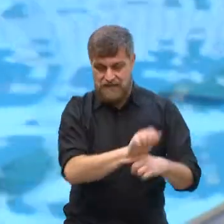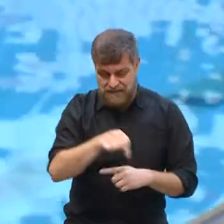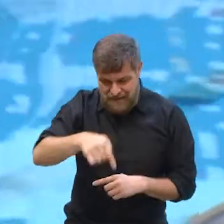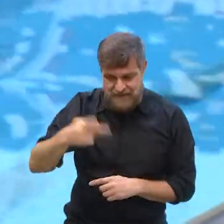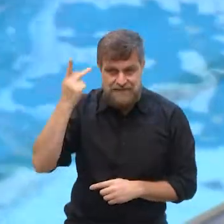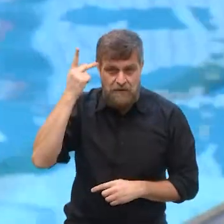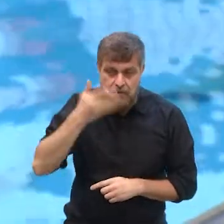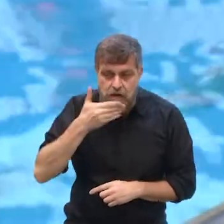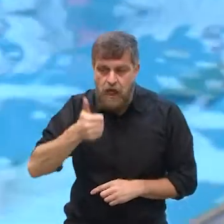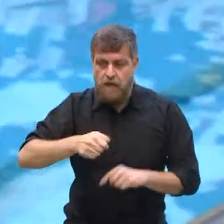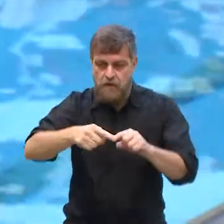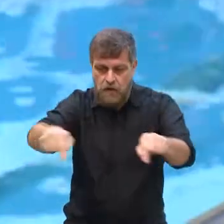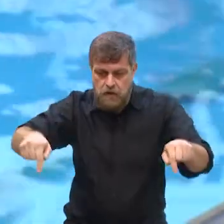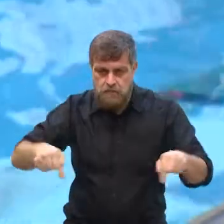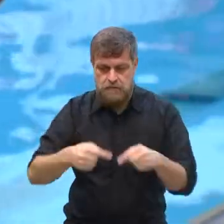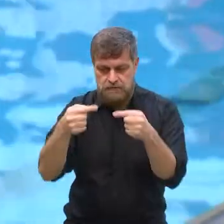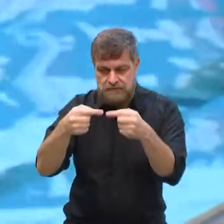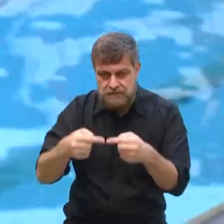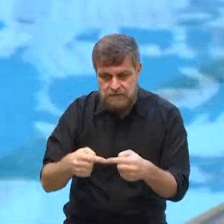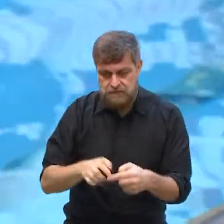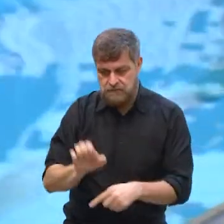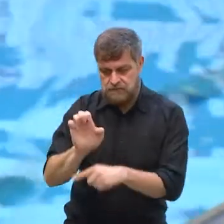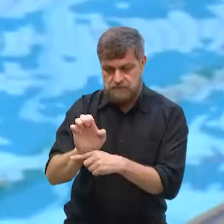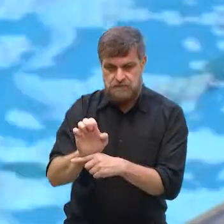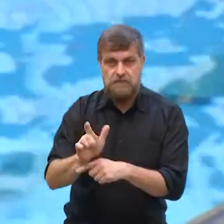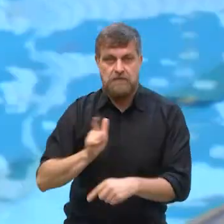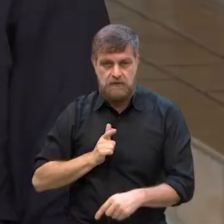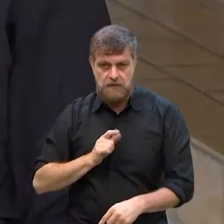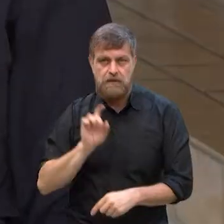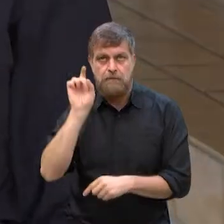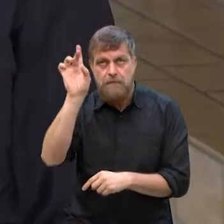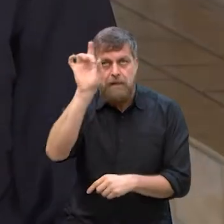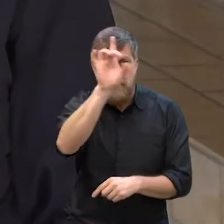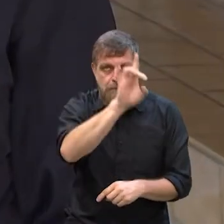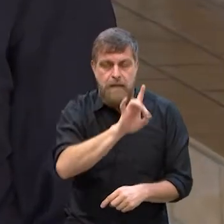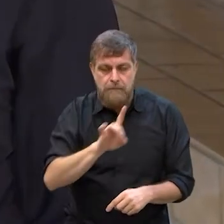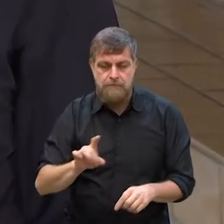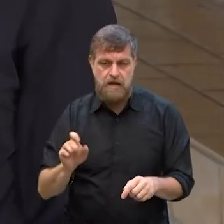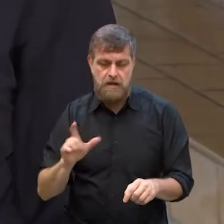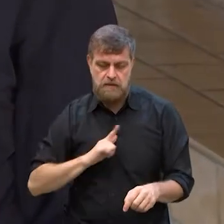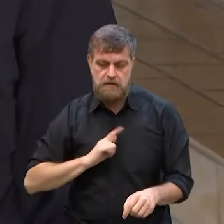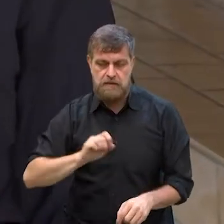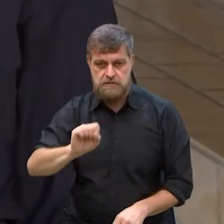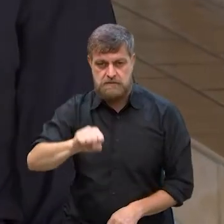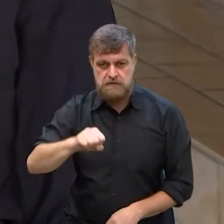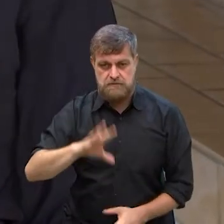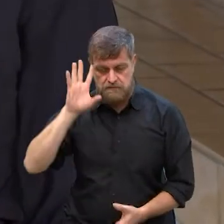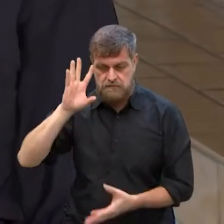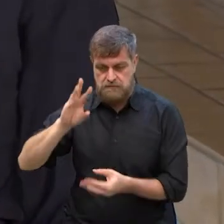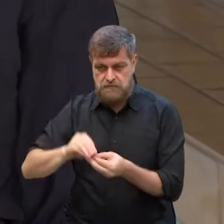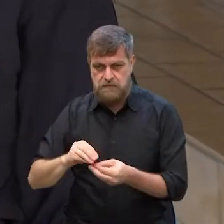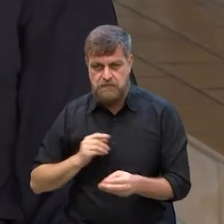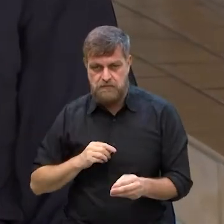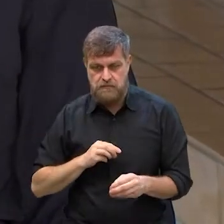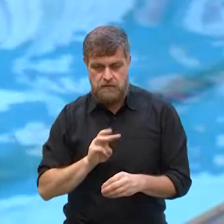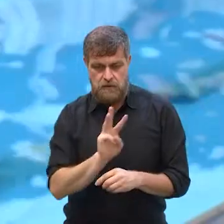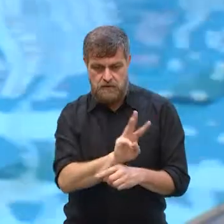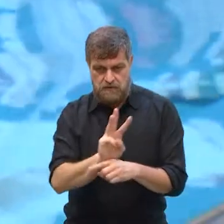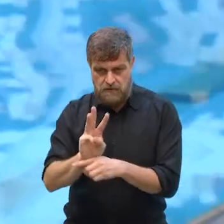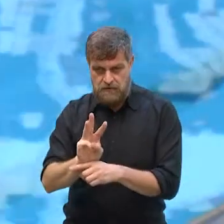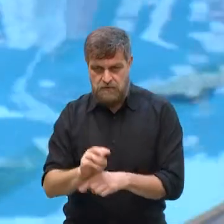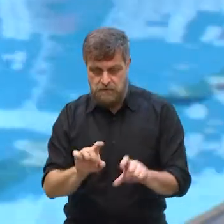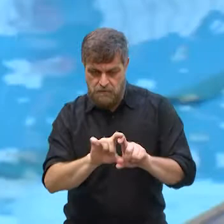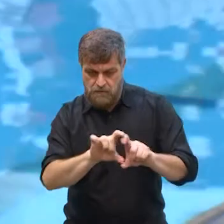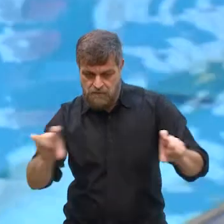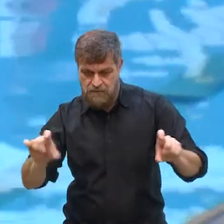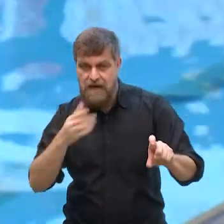lugar. Mas quando são as etapas regionais, acontece em outros lugares, sim. Tá. Para a gente poder encerrar, então, Daniel, eu peguei no seu site uma